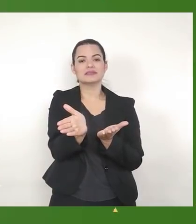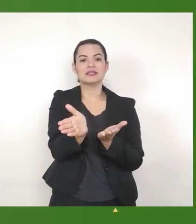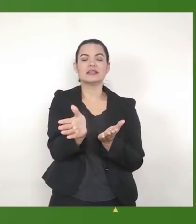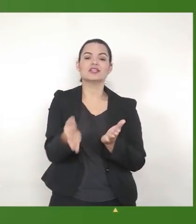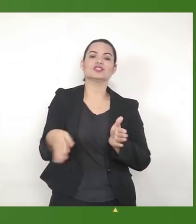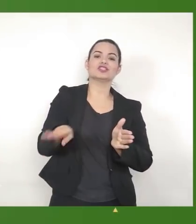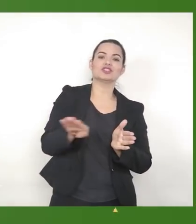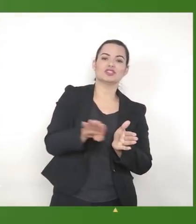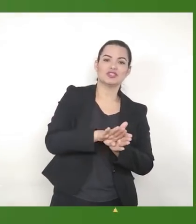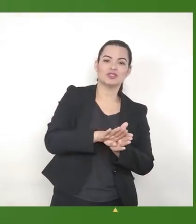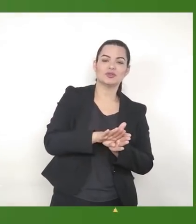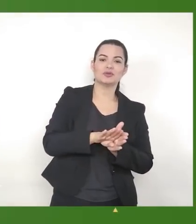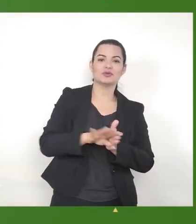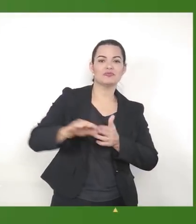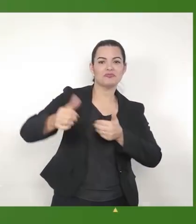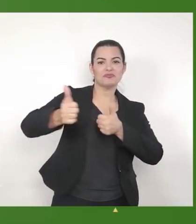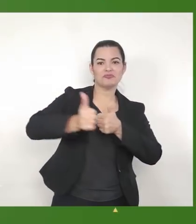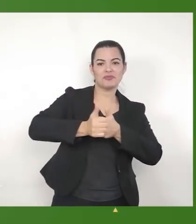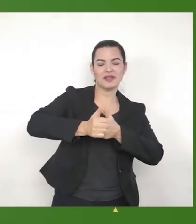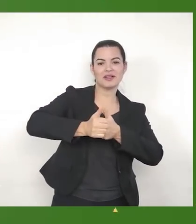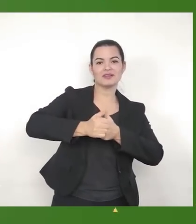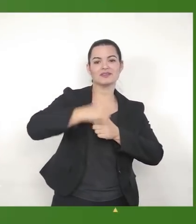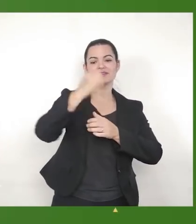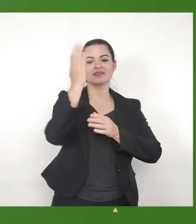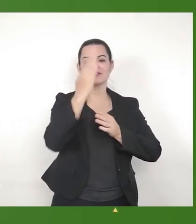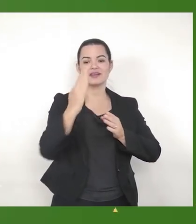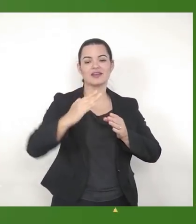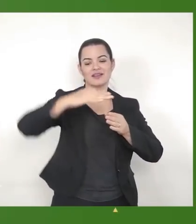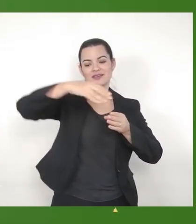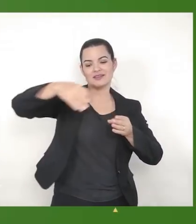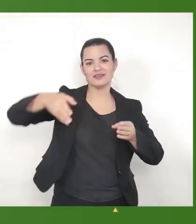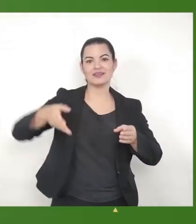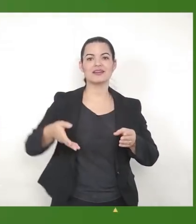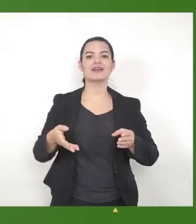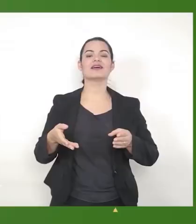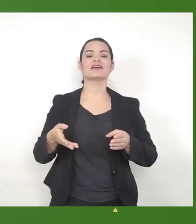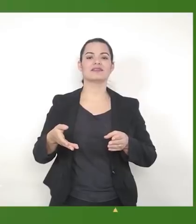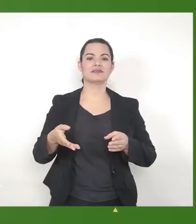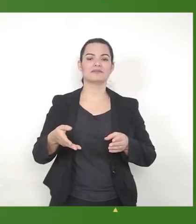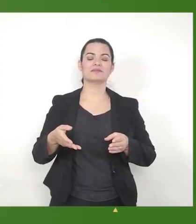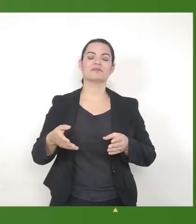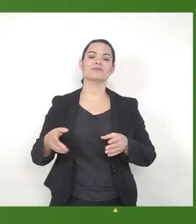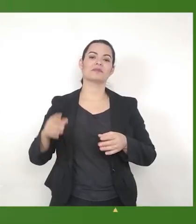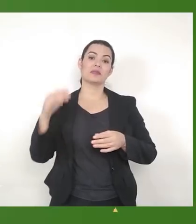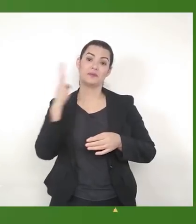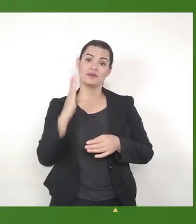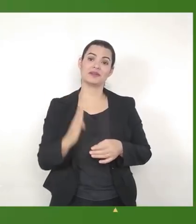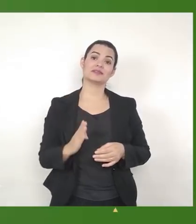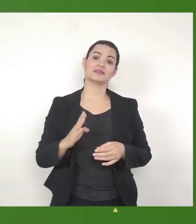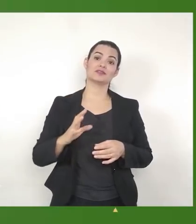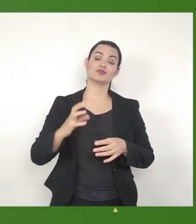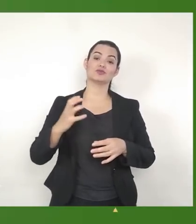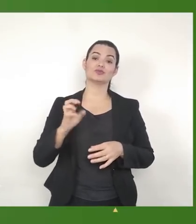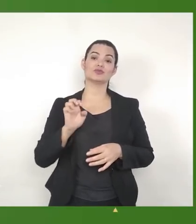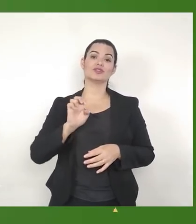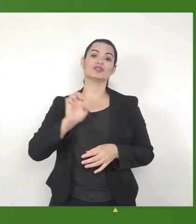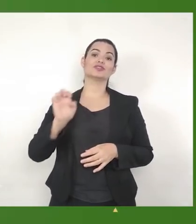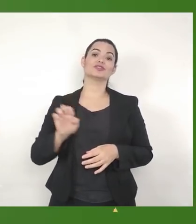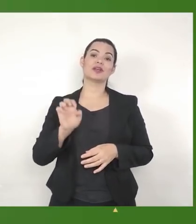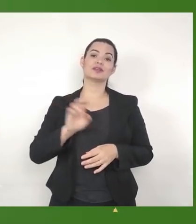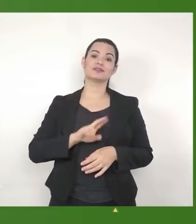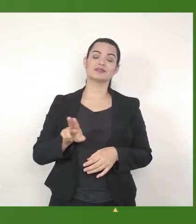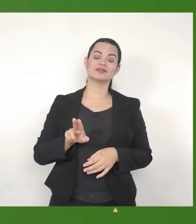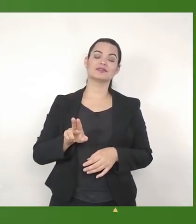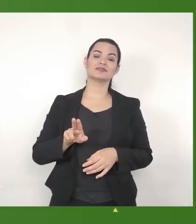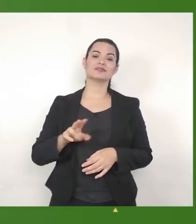região do litoral onde nós temos hoje o estado da Bahia, também chamado